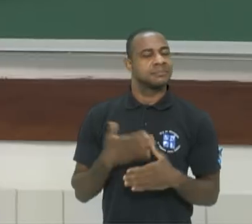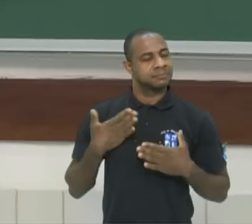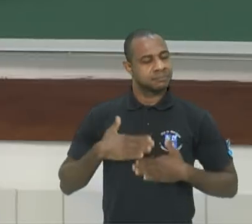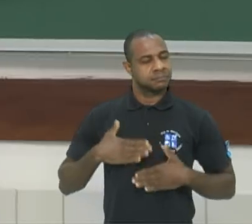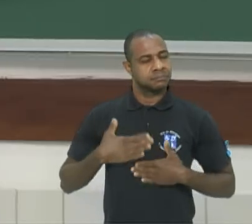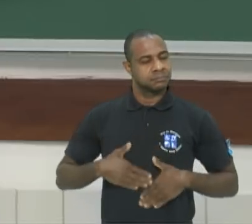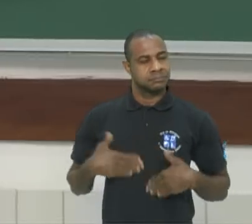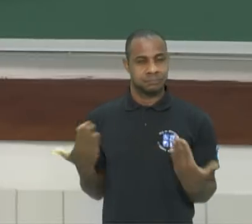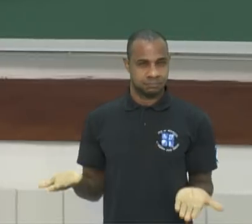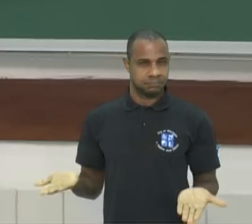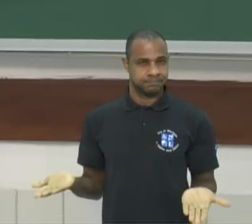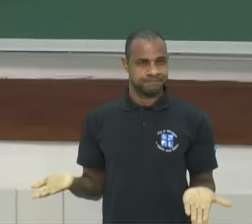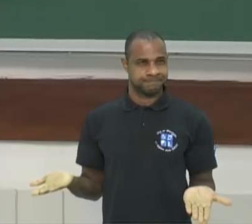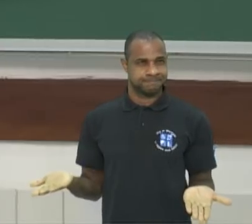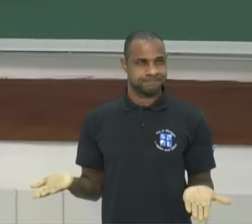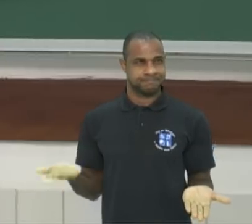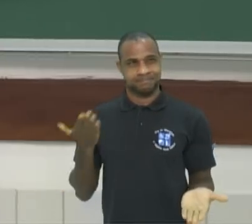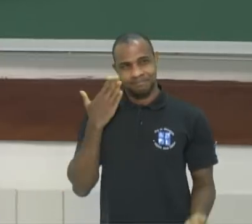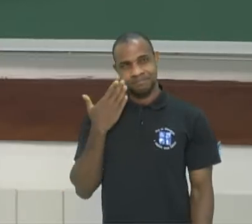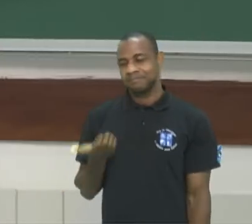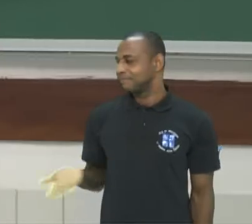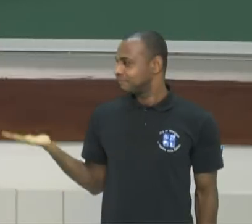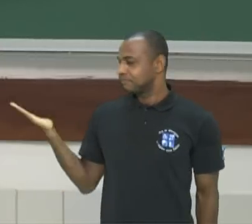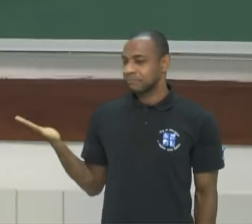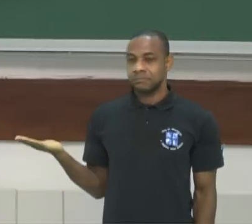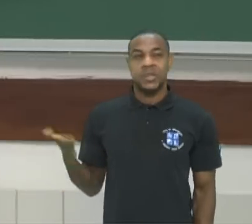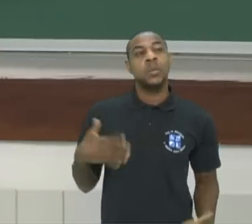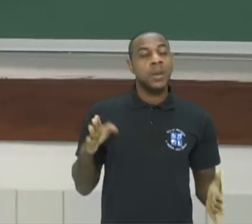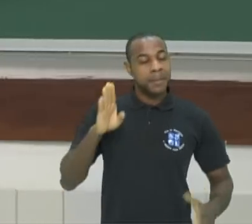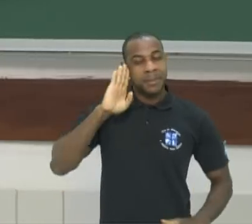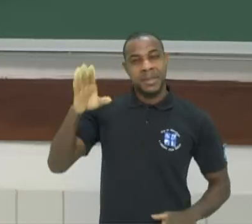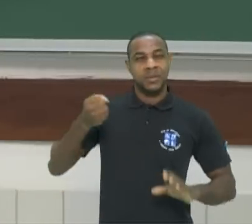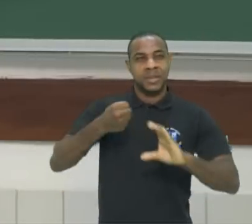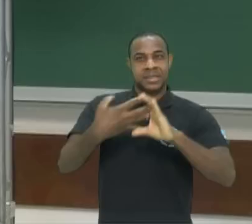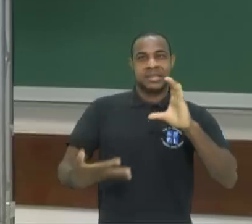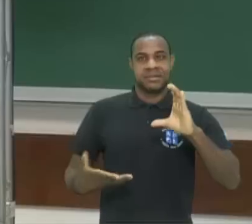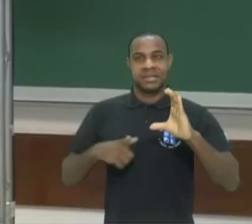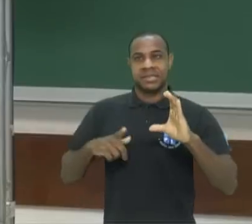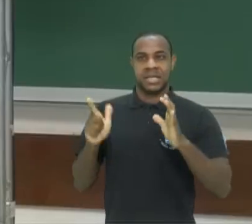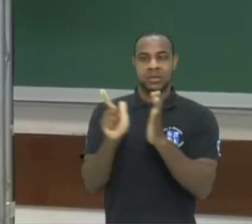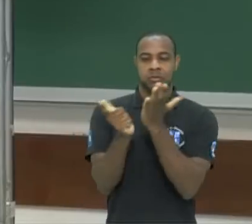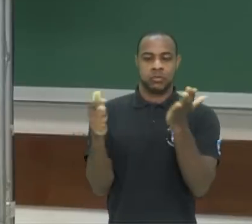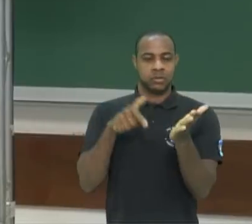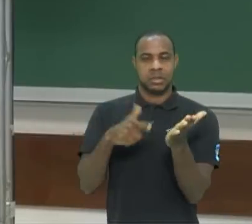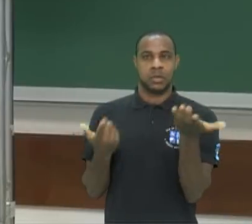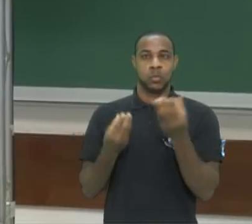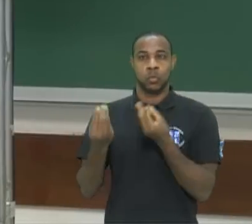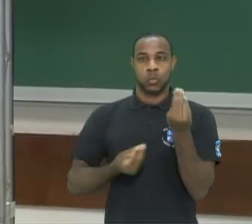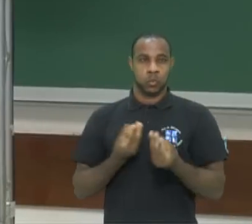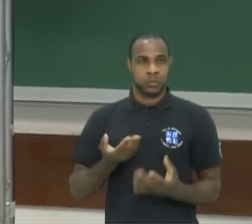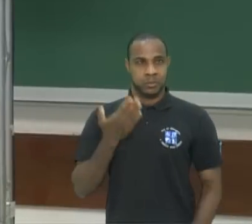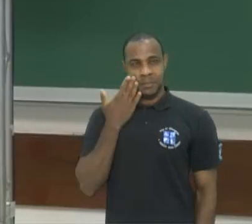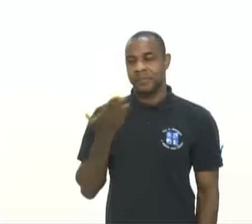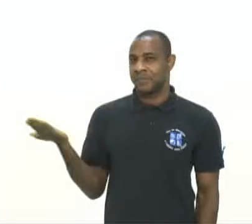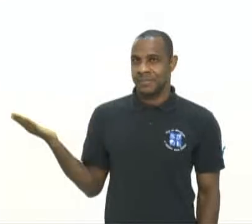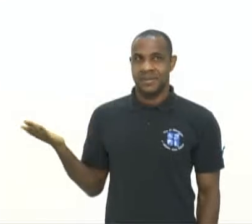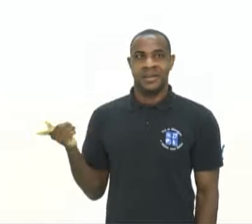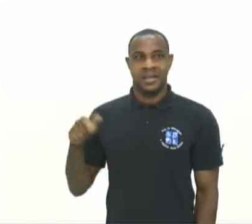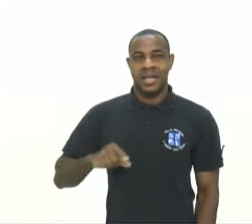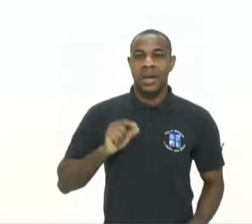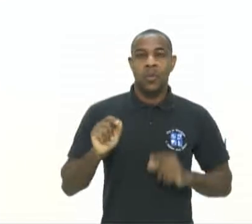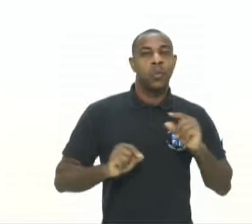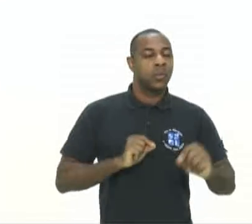Tranquilinhos lá? Então vamos lá, né? As características que compõem um jornal. As características principais